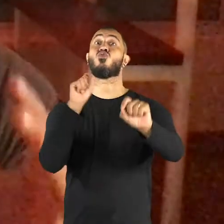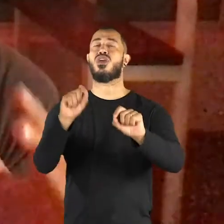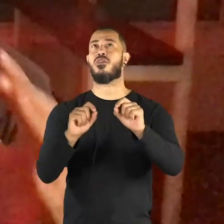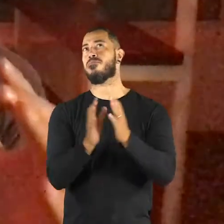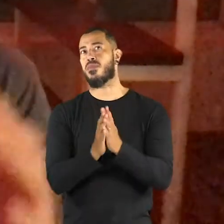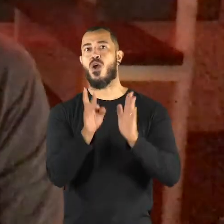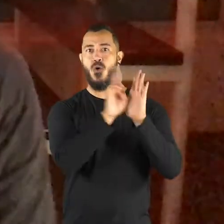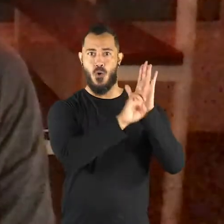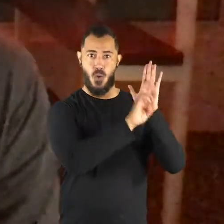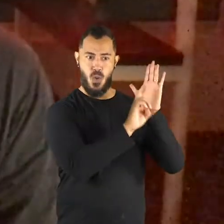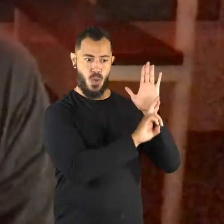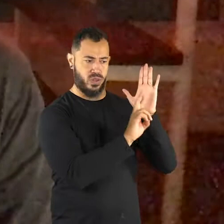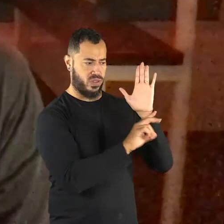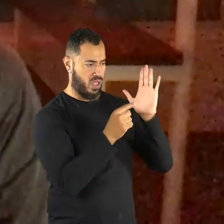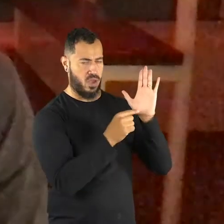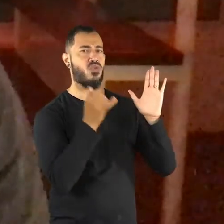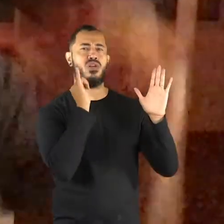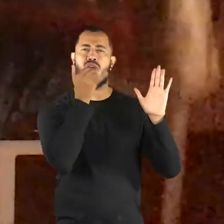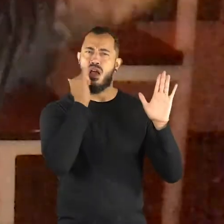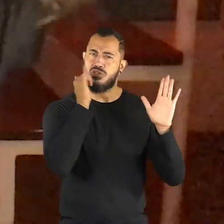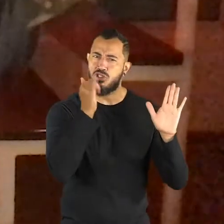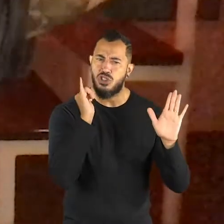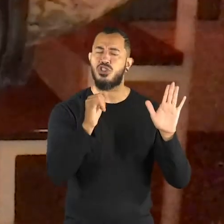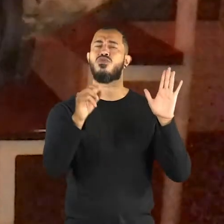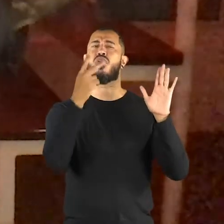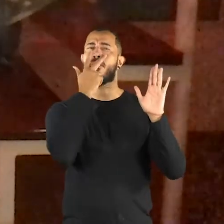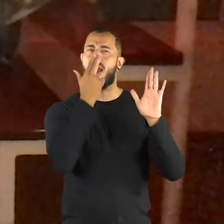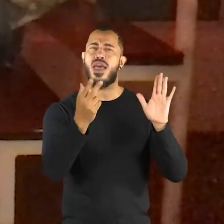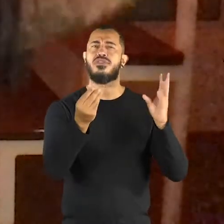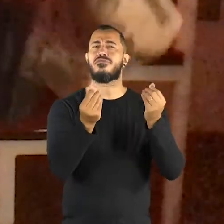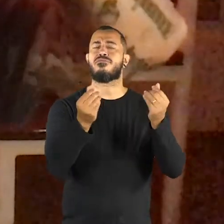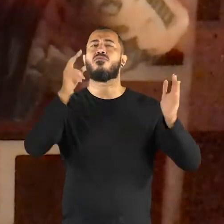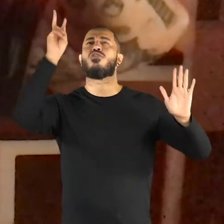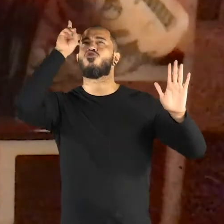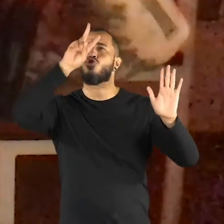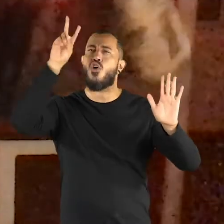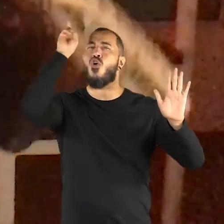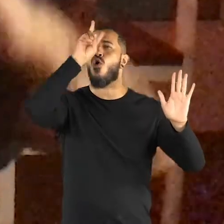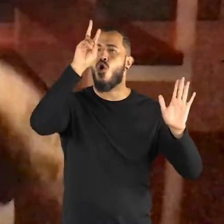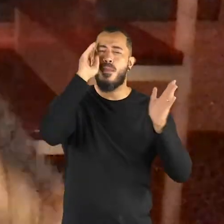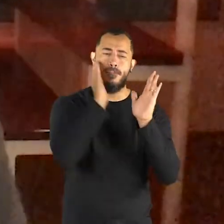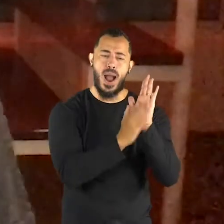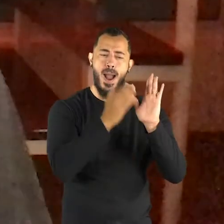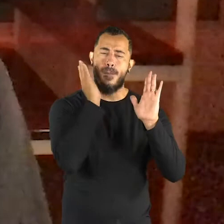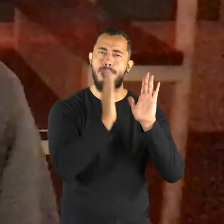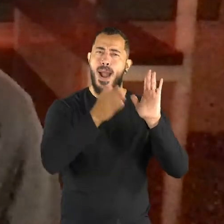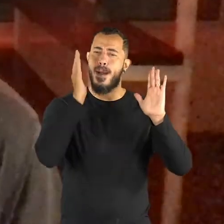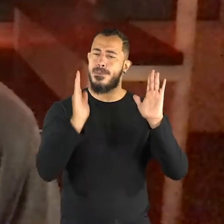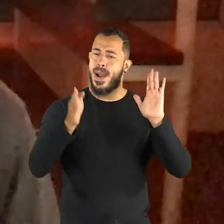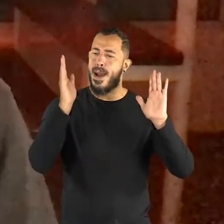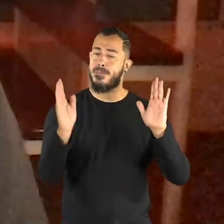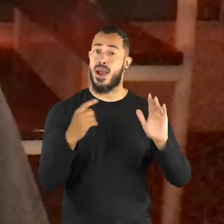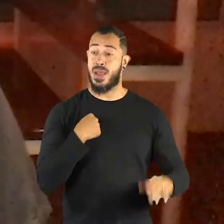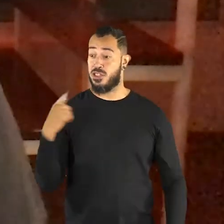um roteiro completamente narrativo. Era uma historinha que era contada passo a passo. Só que quando eu e